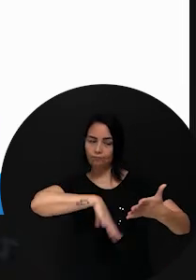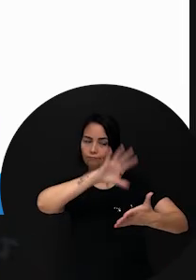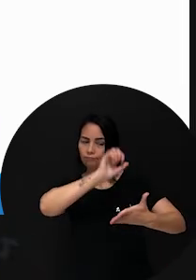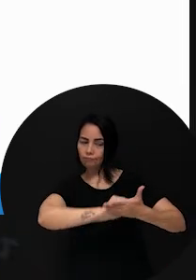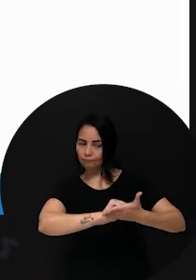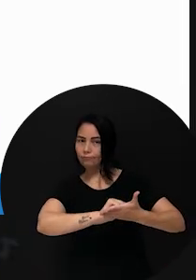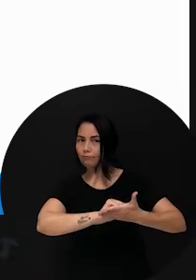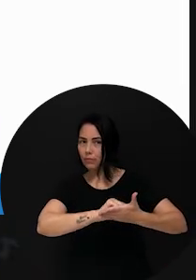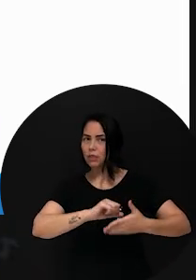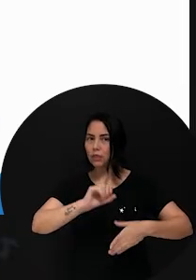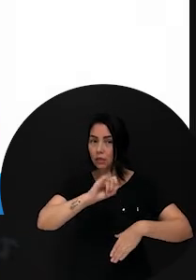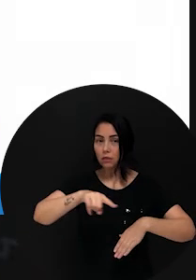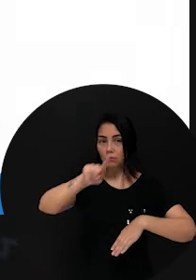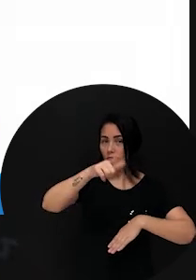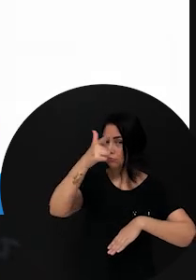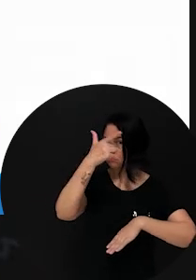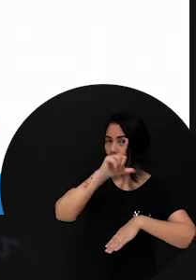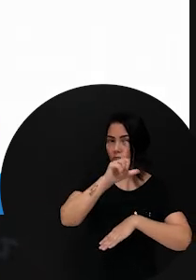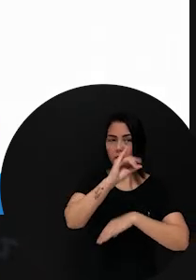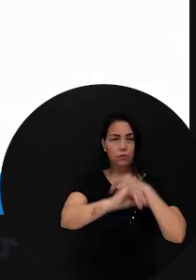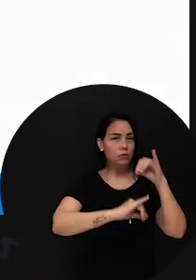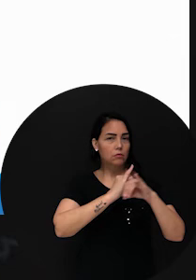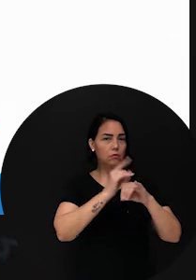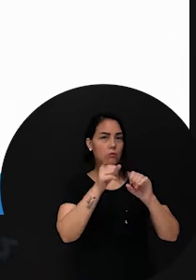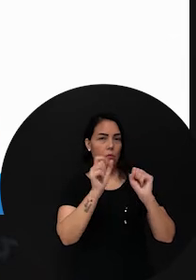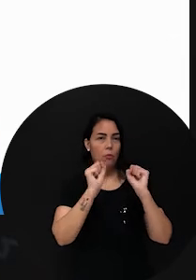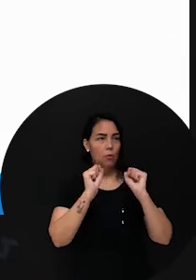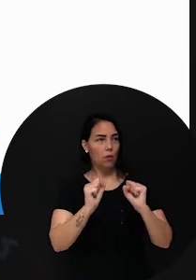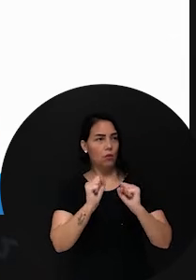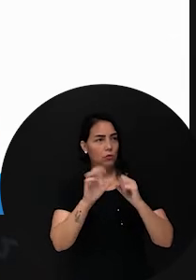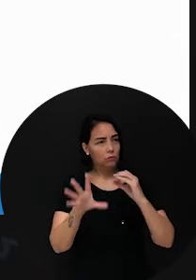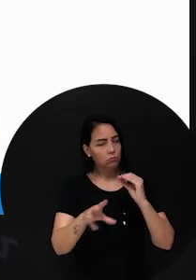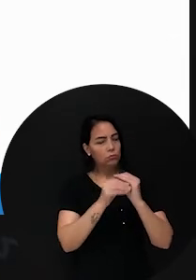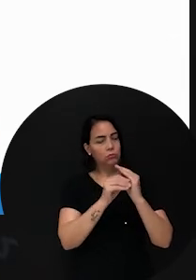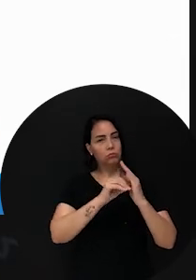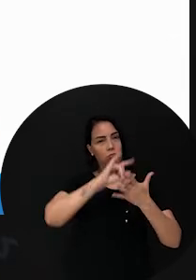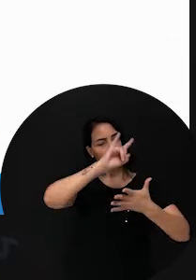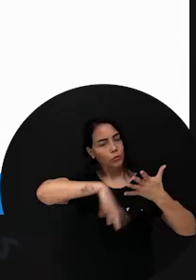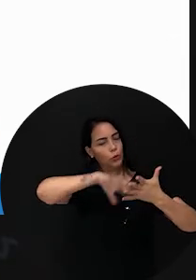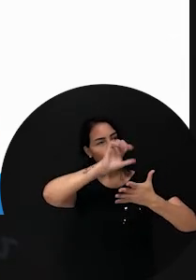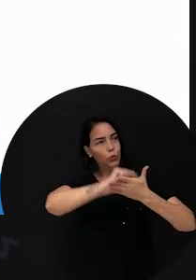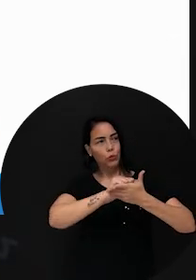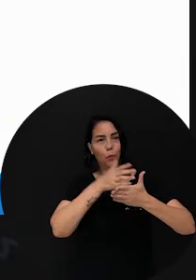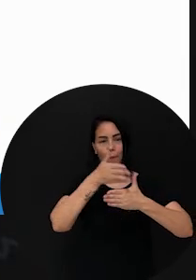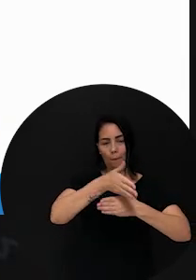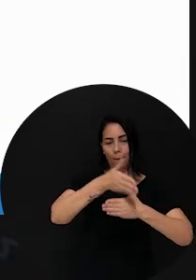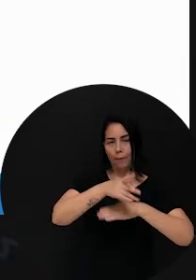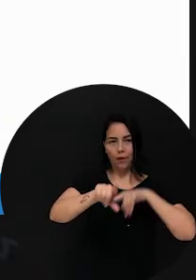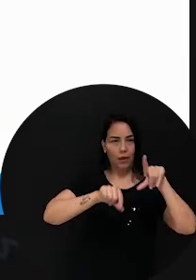internet que você não vai poder preencher e participar aí da seleção.